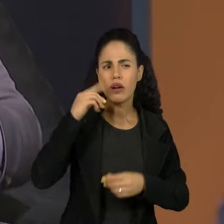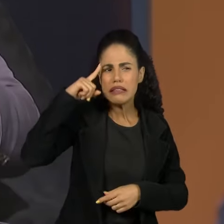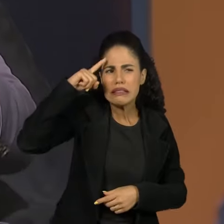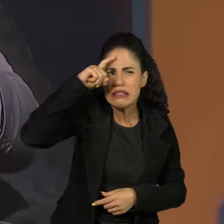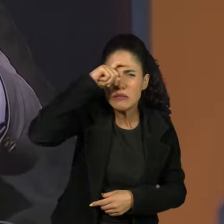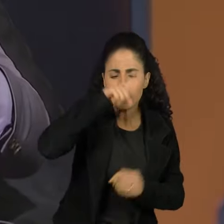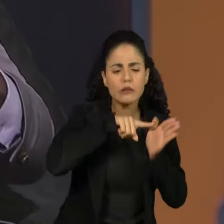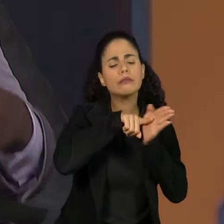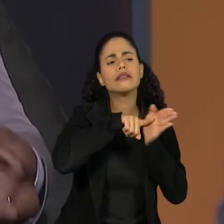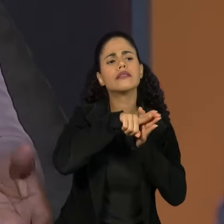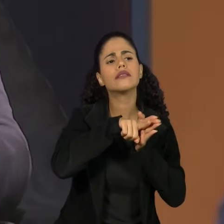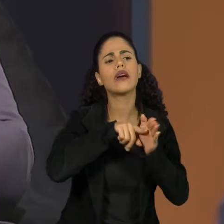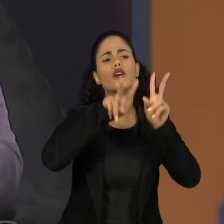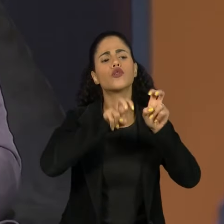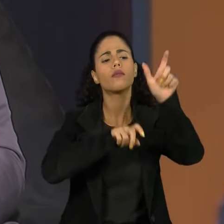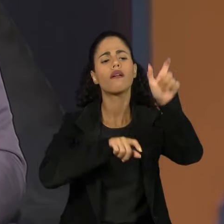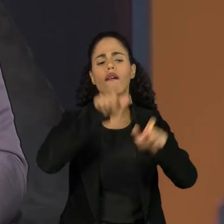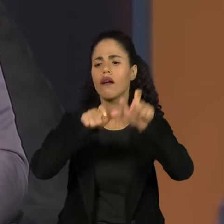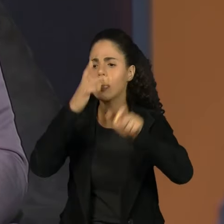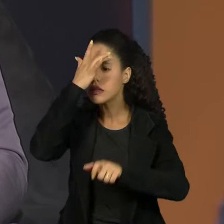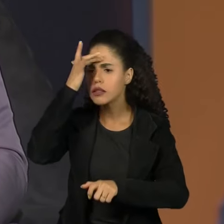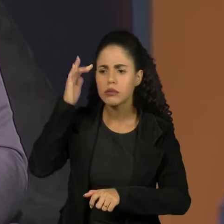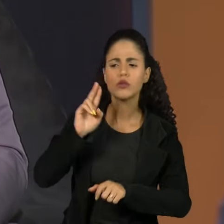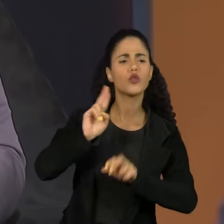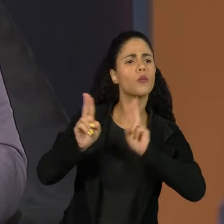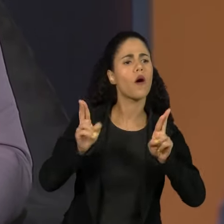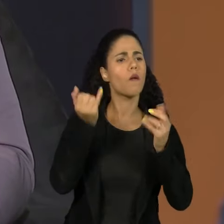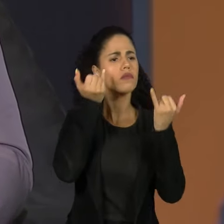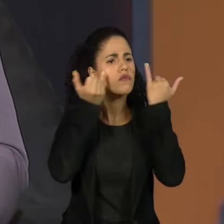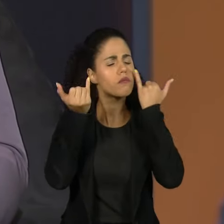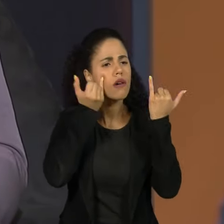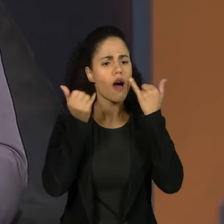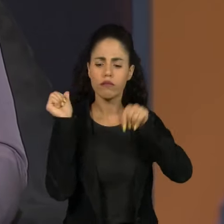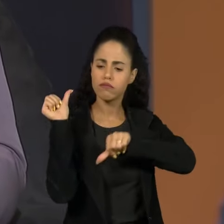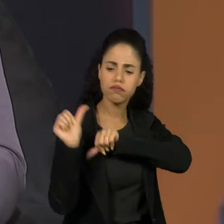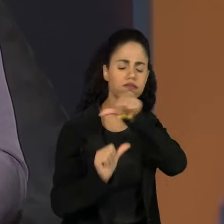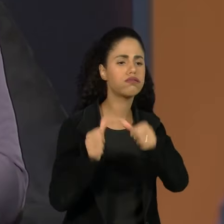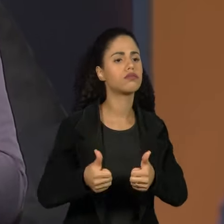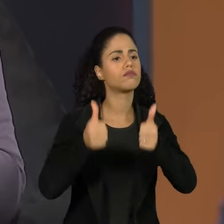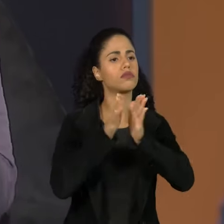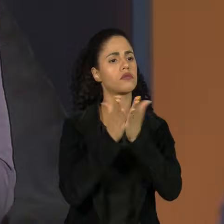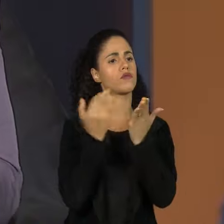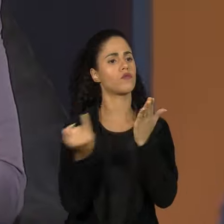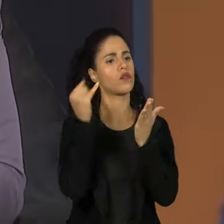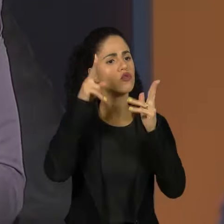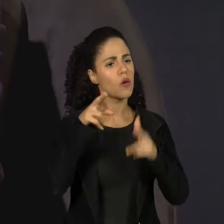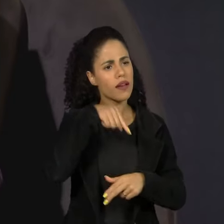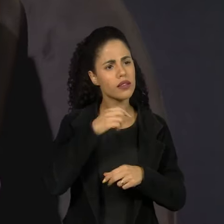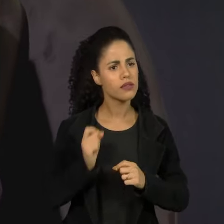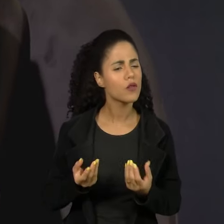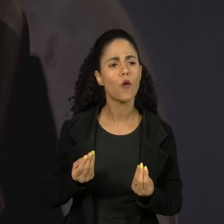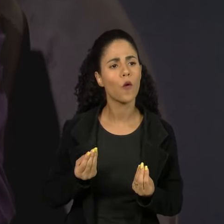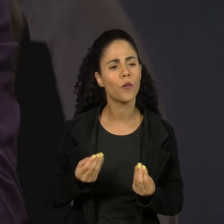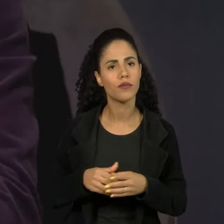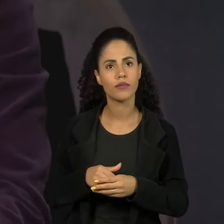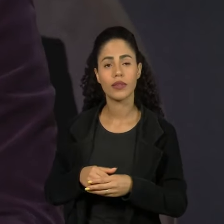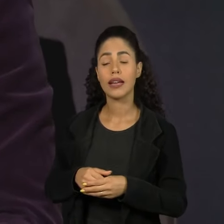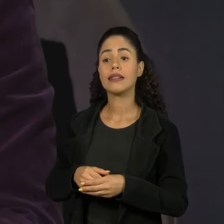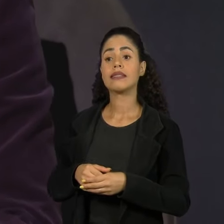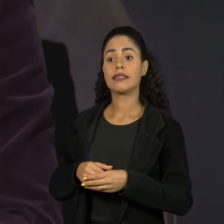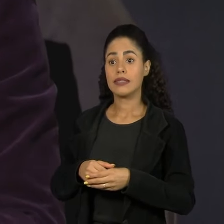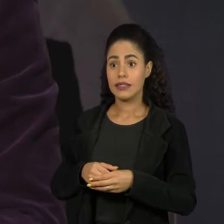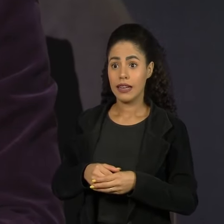essa pesquisa, trazer todas essas informações e transformar num livro tão importante como esse? Sim. Eu